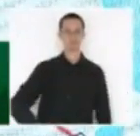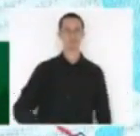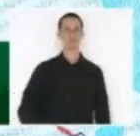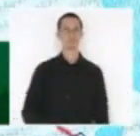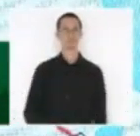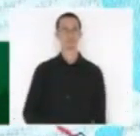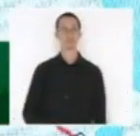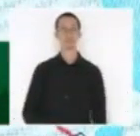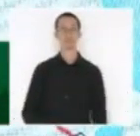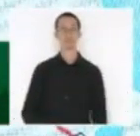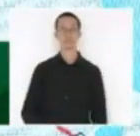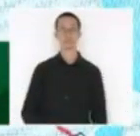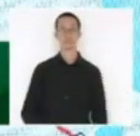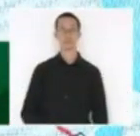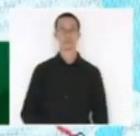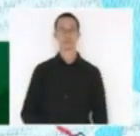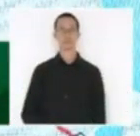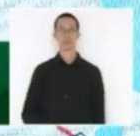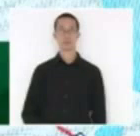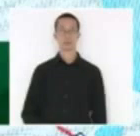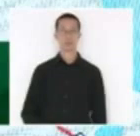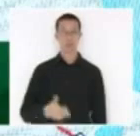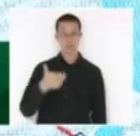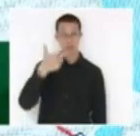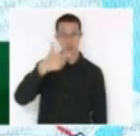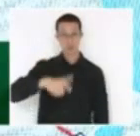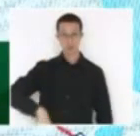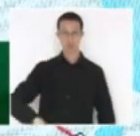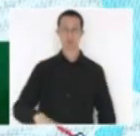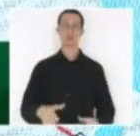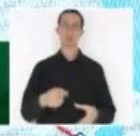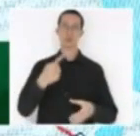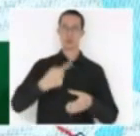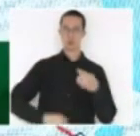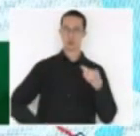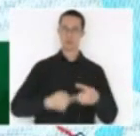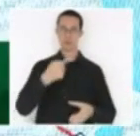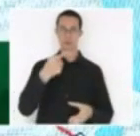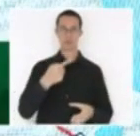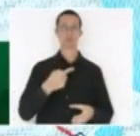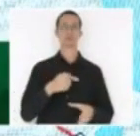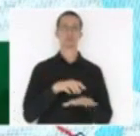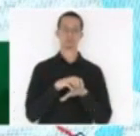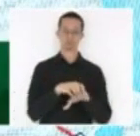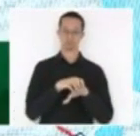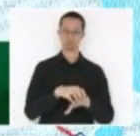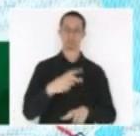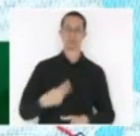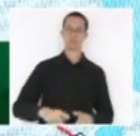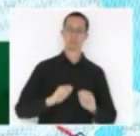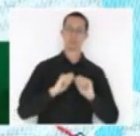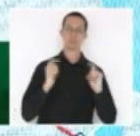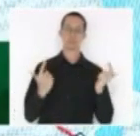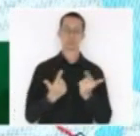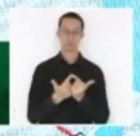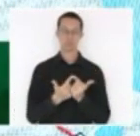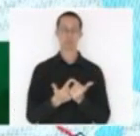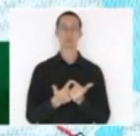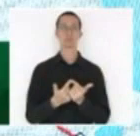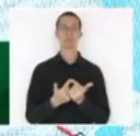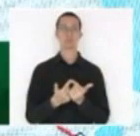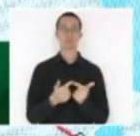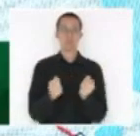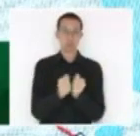última, mais uma vez, a Comissão de Transporte da Assembleia Legislativa, juntamente com os